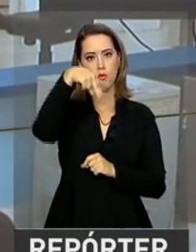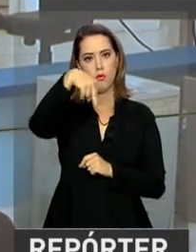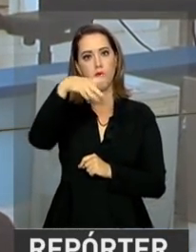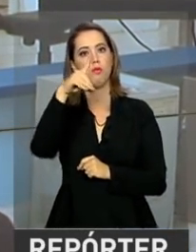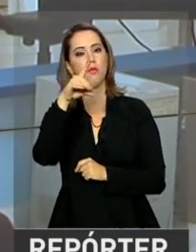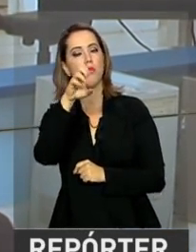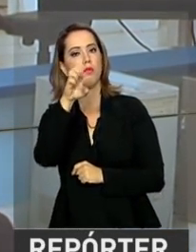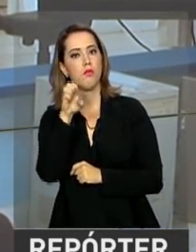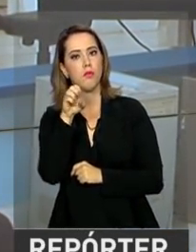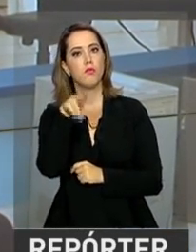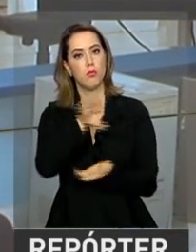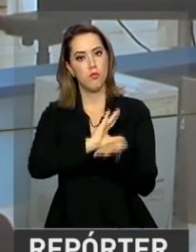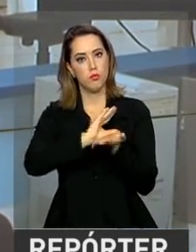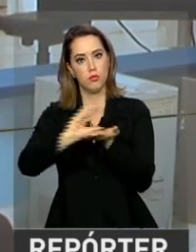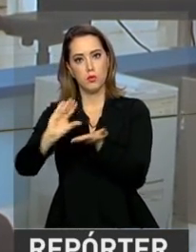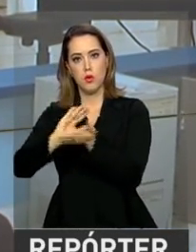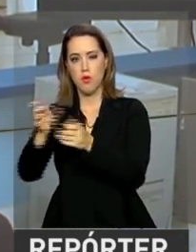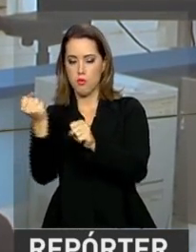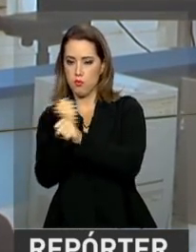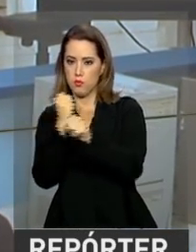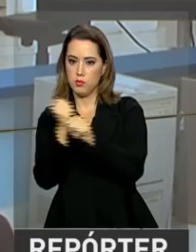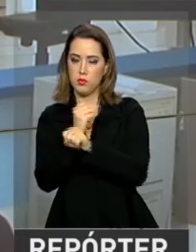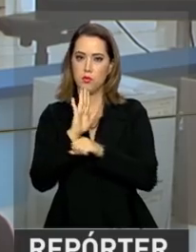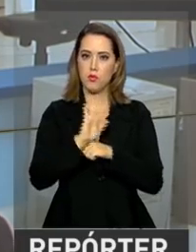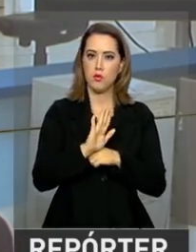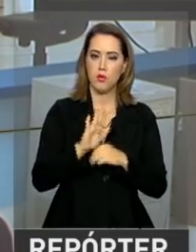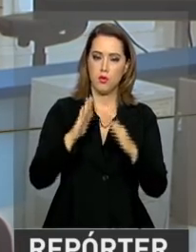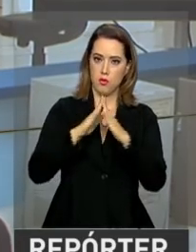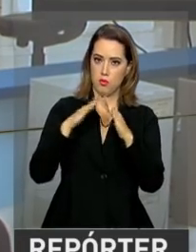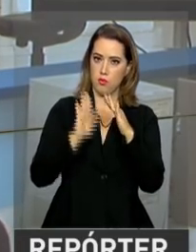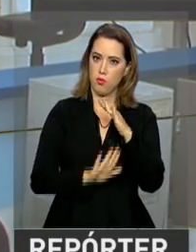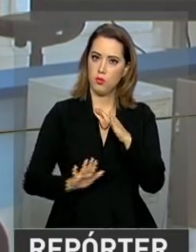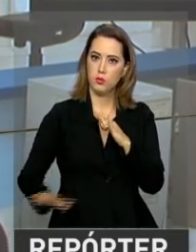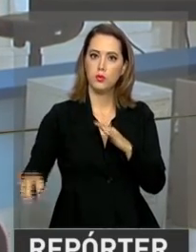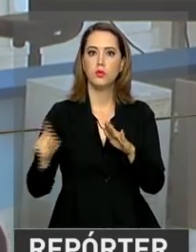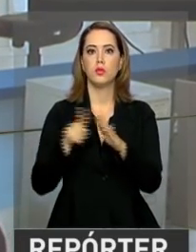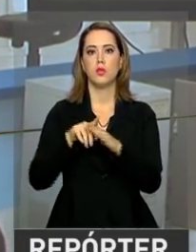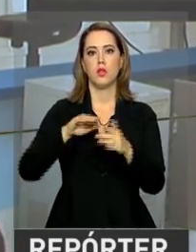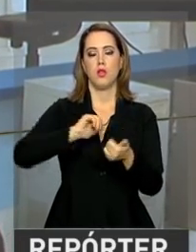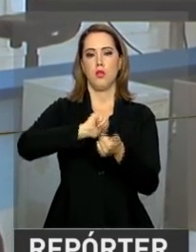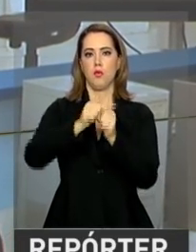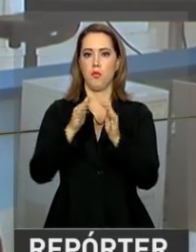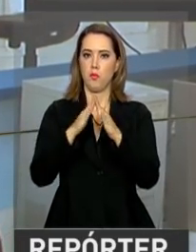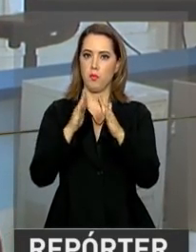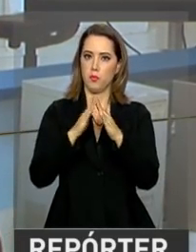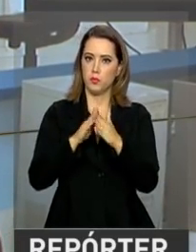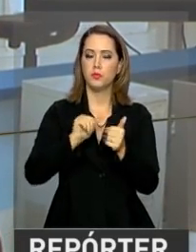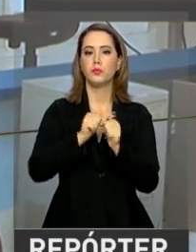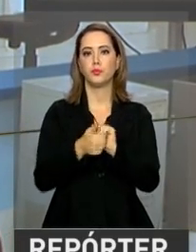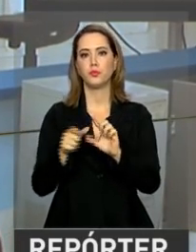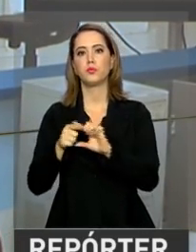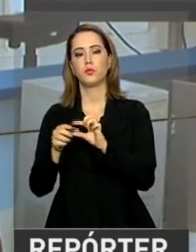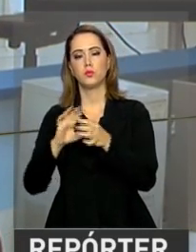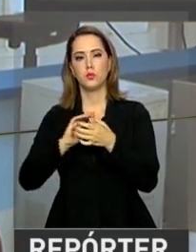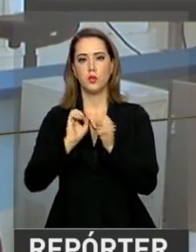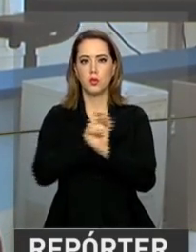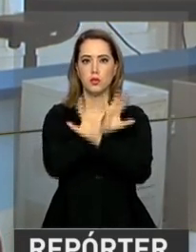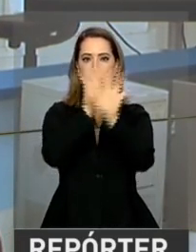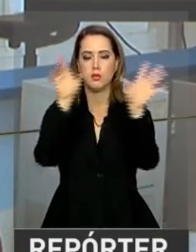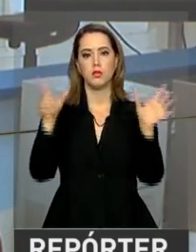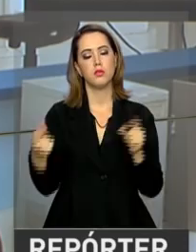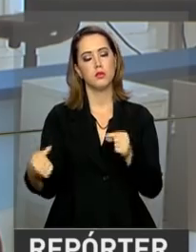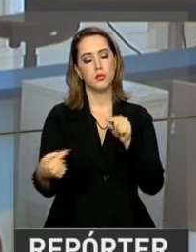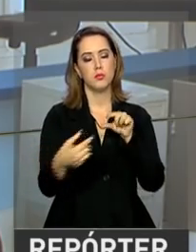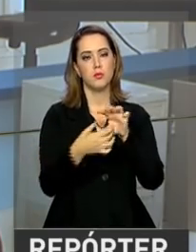Desenvolvimento da Educação para obras de creches, escolas e quadras de esportes. É mais transparência nas parcerias feitas com